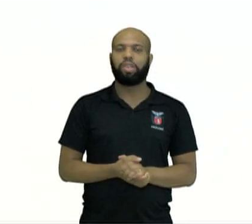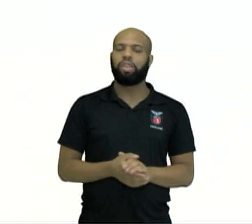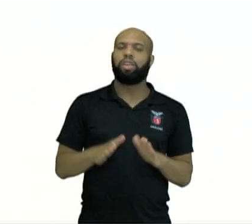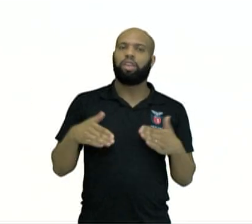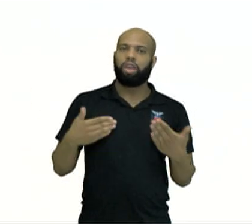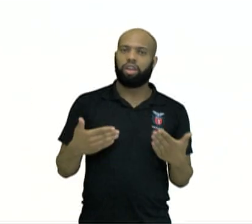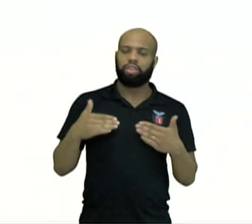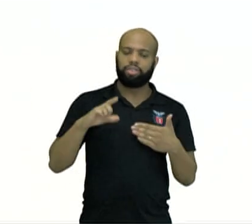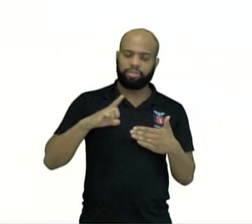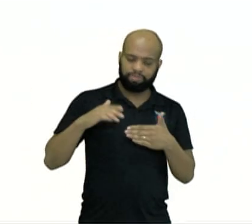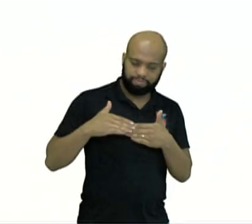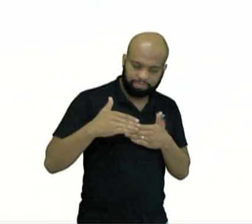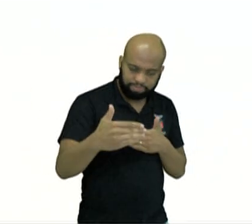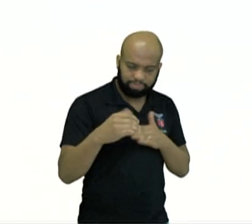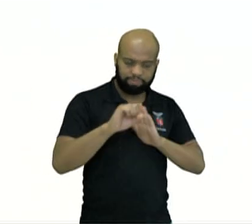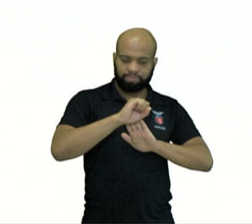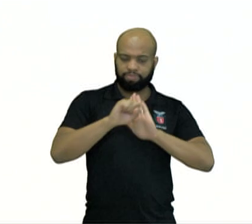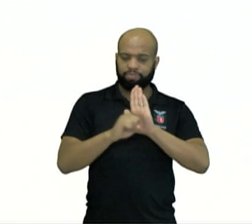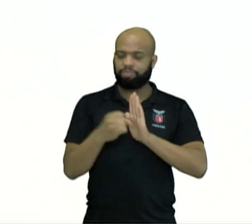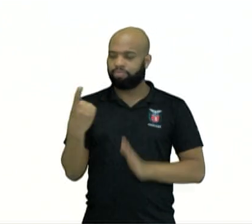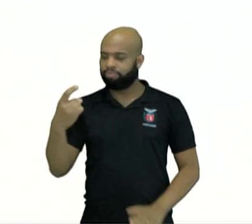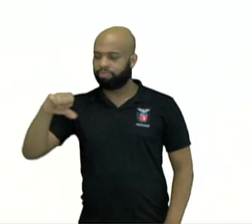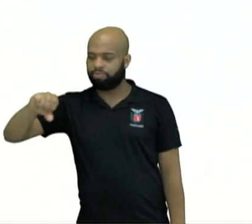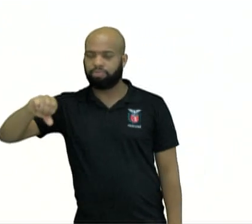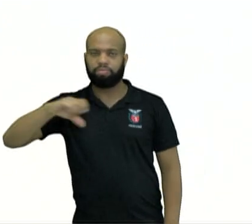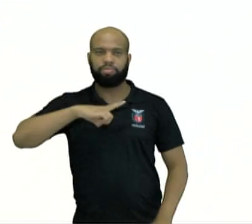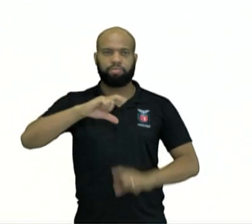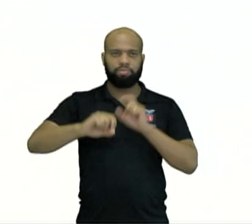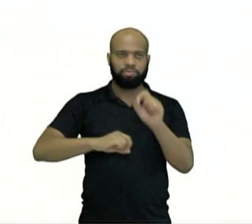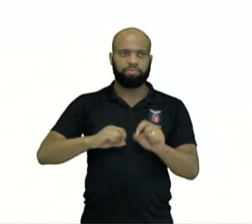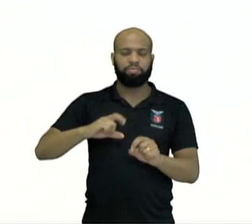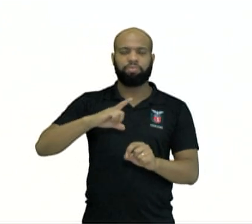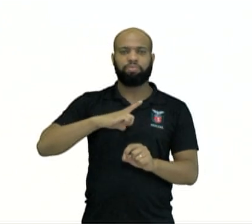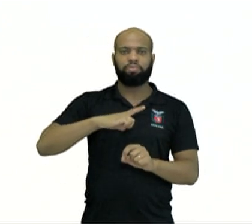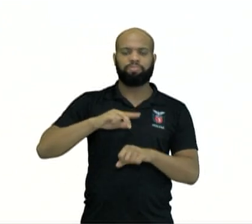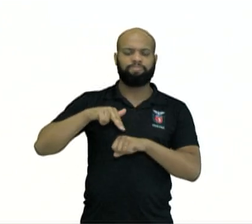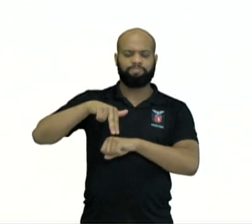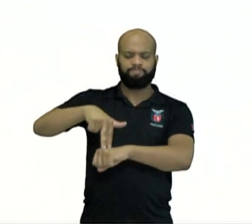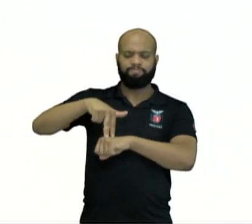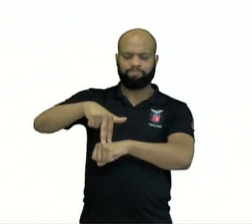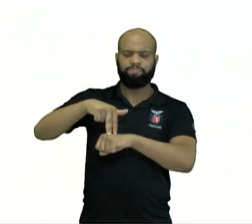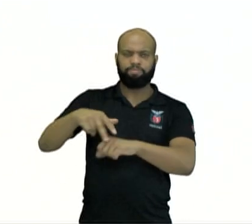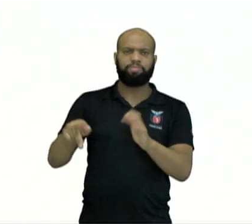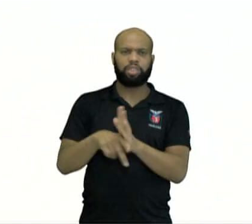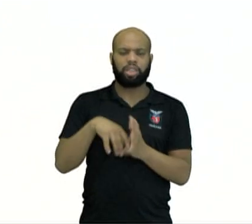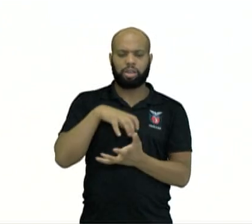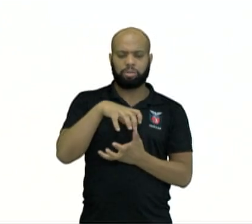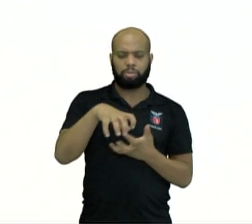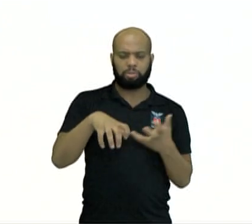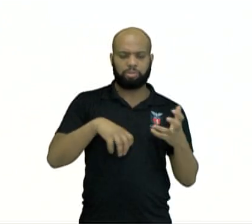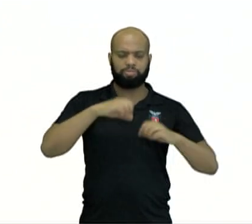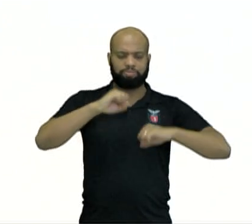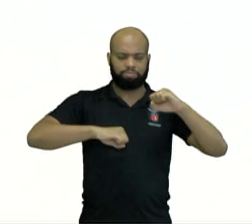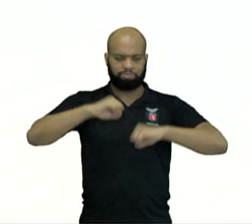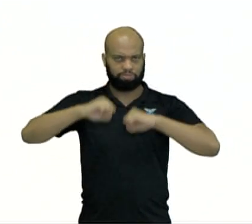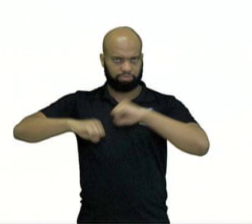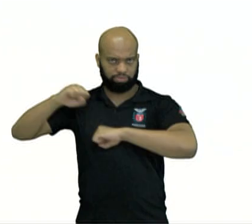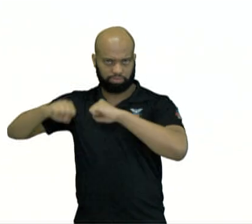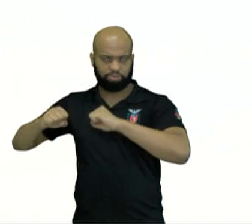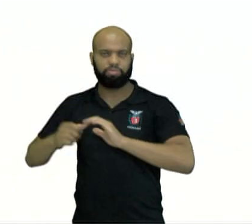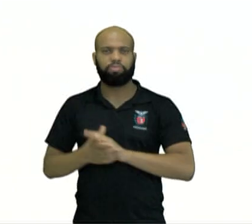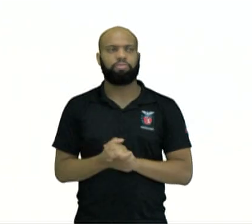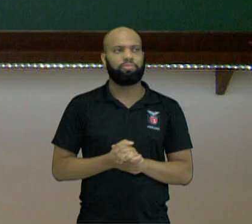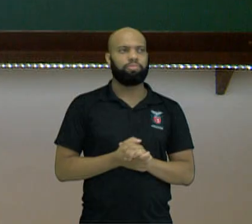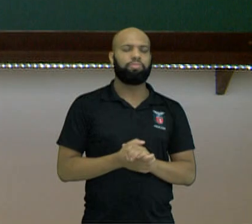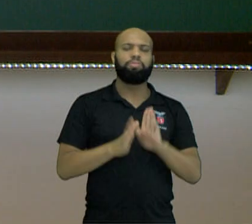Então, a partir de meados do século XIX, a gente tem a consolidação da Revolução Industrial.